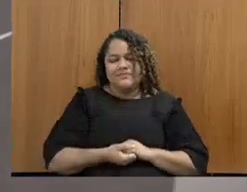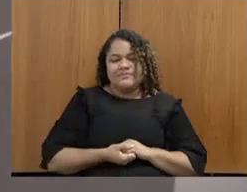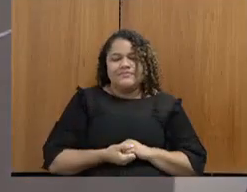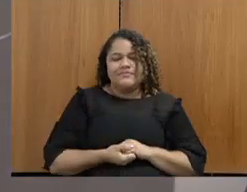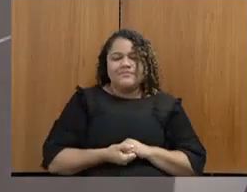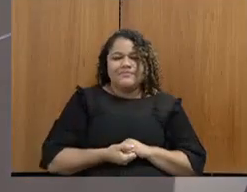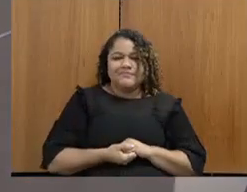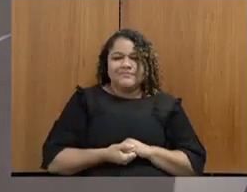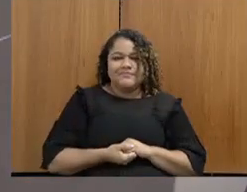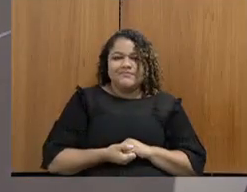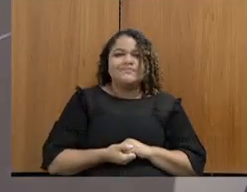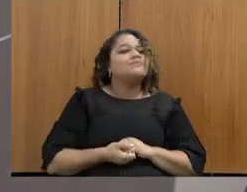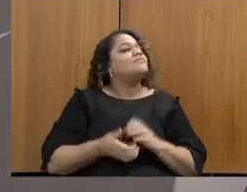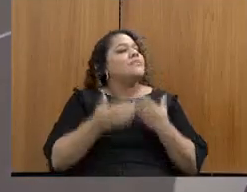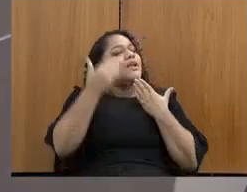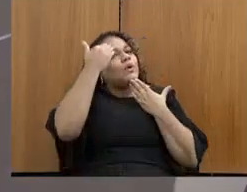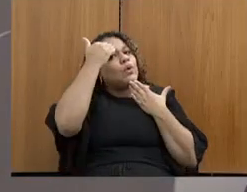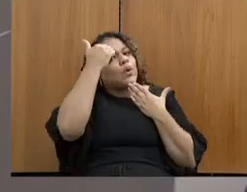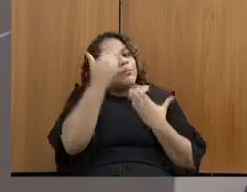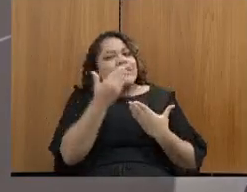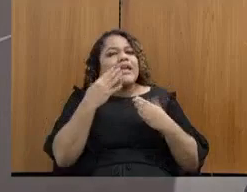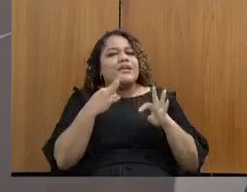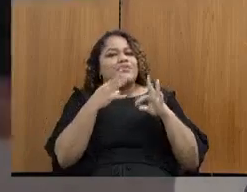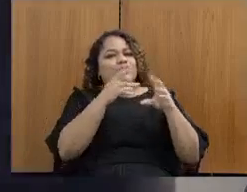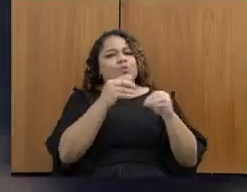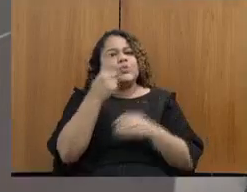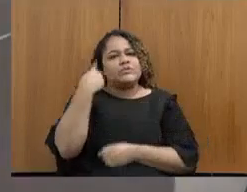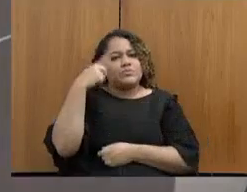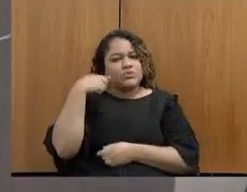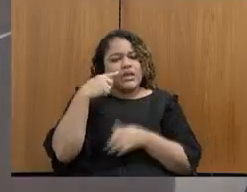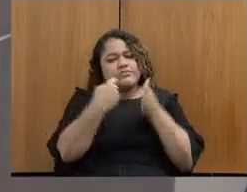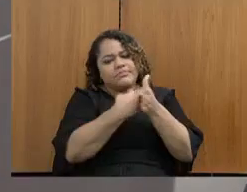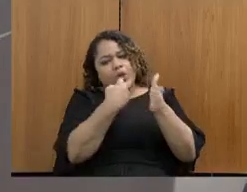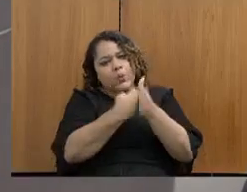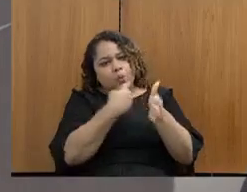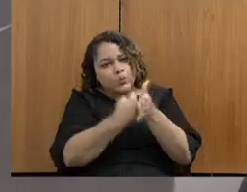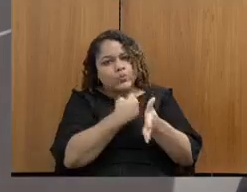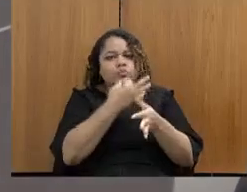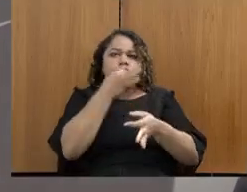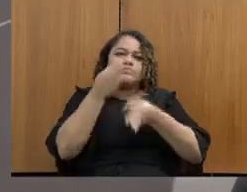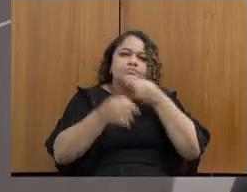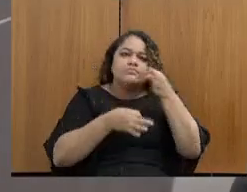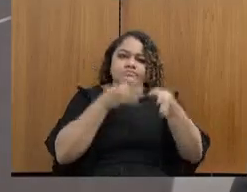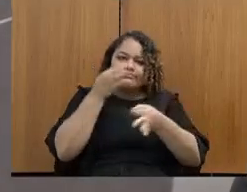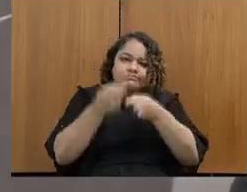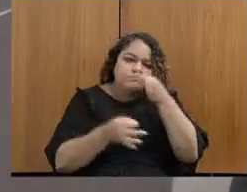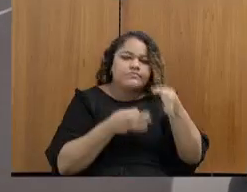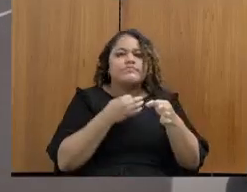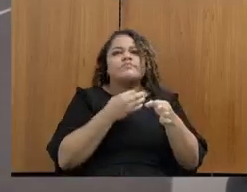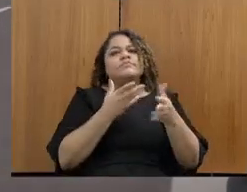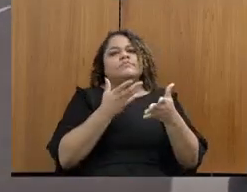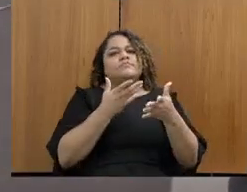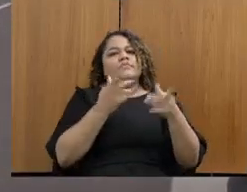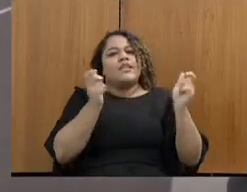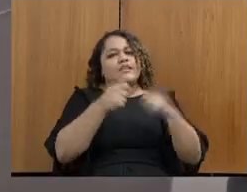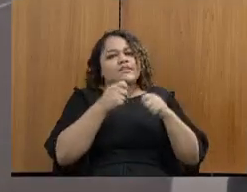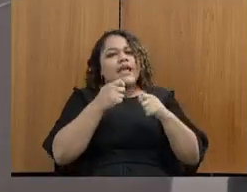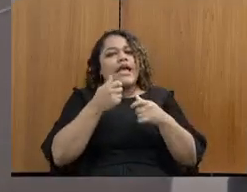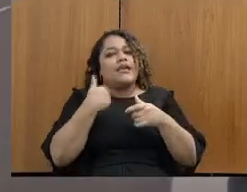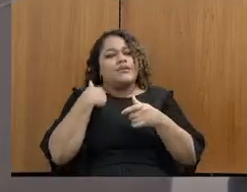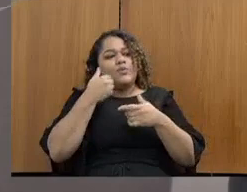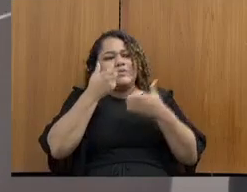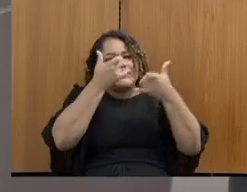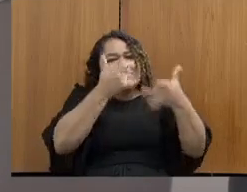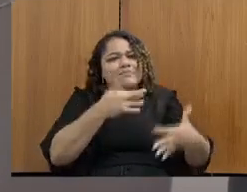agradecer a intervenção de todos os parlamentares as perguntas as indagações né e a possibilidade dos esclarecimentos que